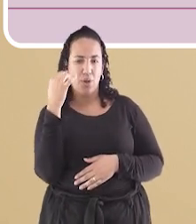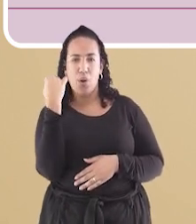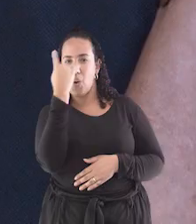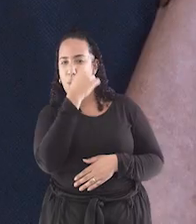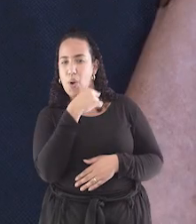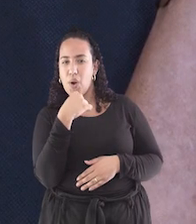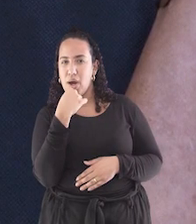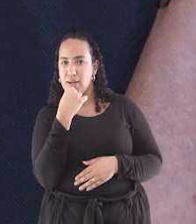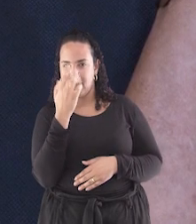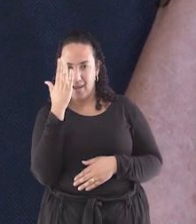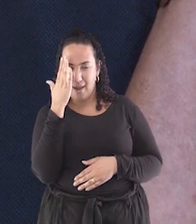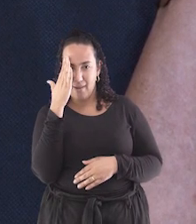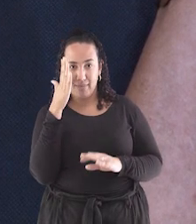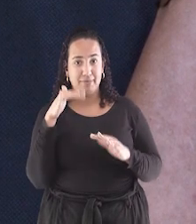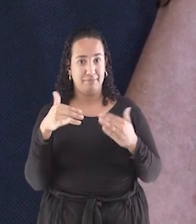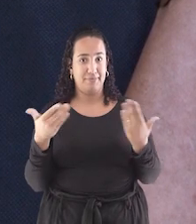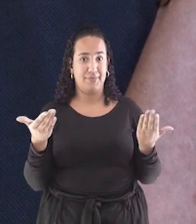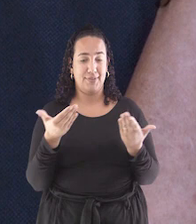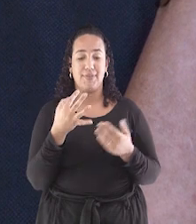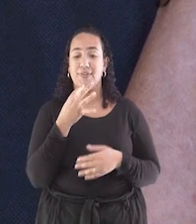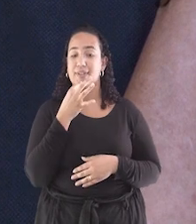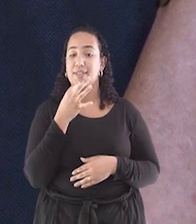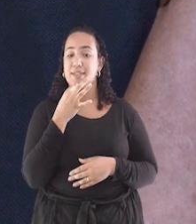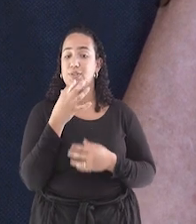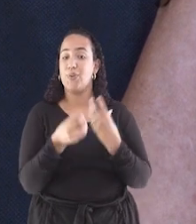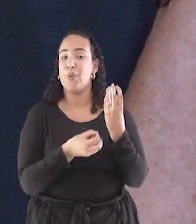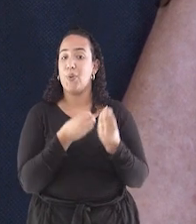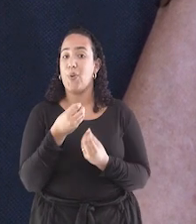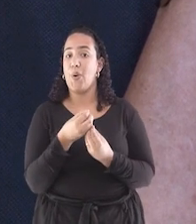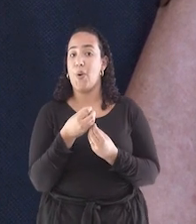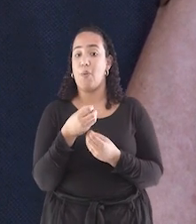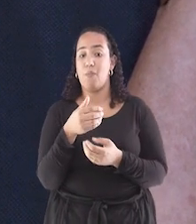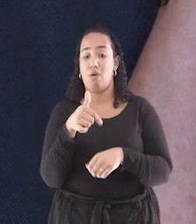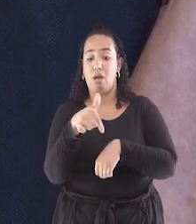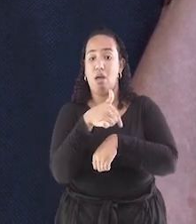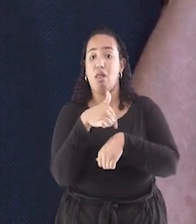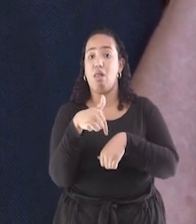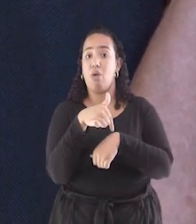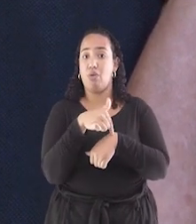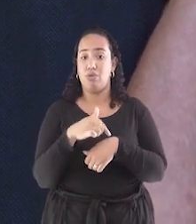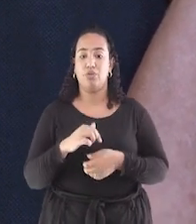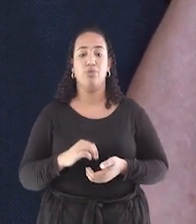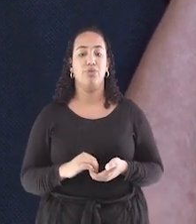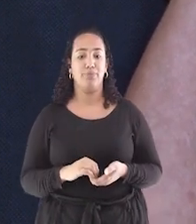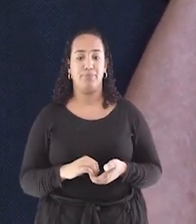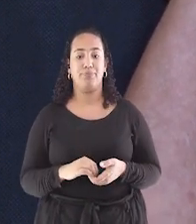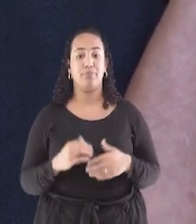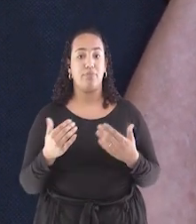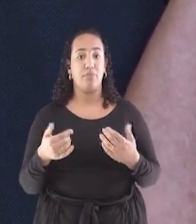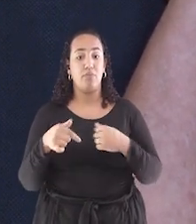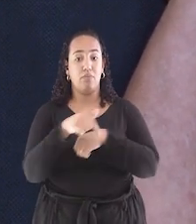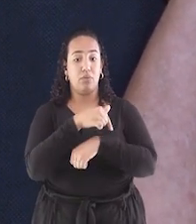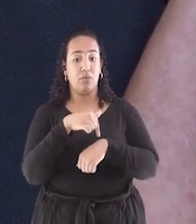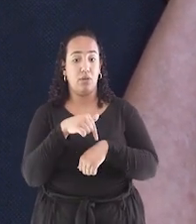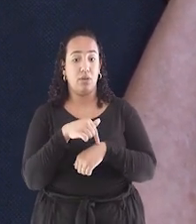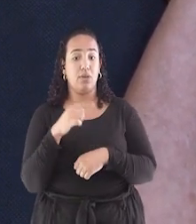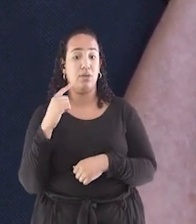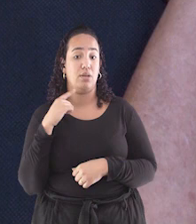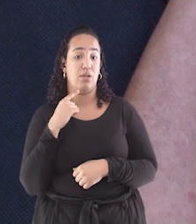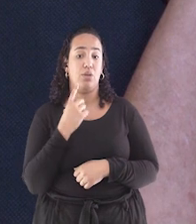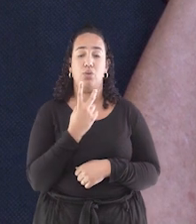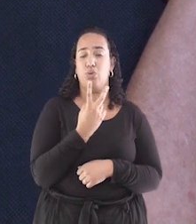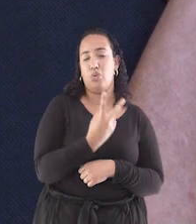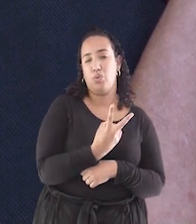analógico? Vamos conhecer primeiro o funcionamento de um relógio. Um relógio tem 2 ou 3